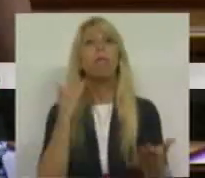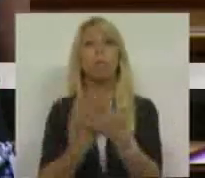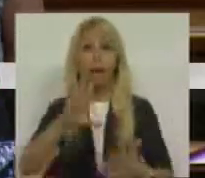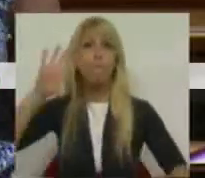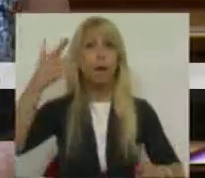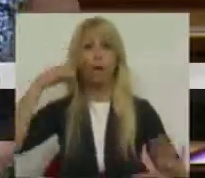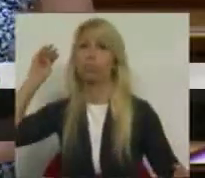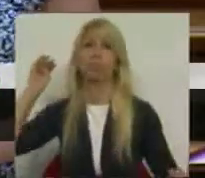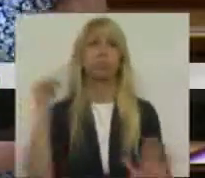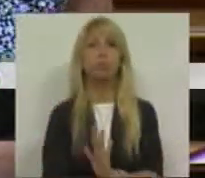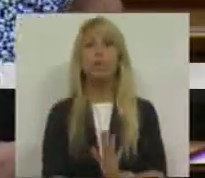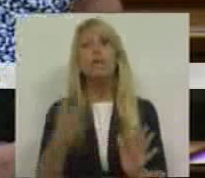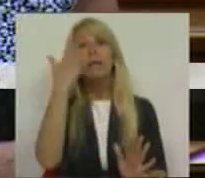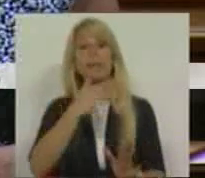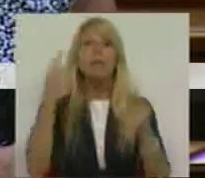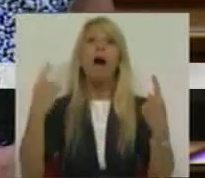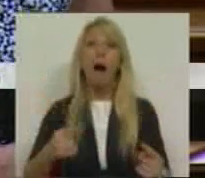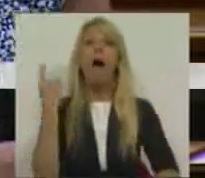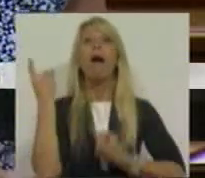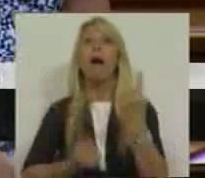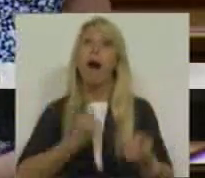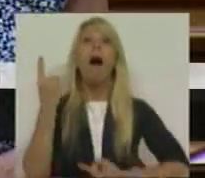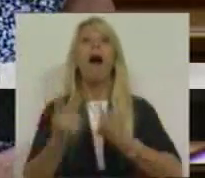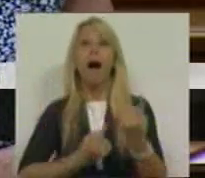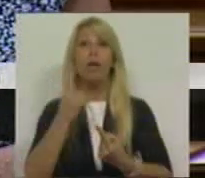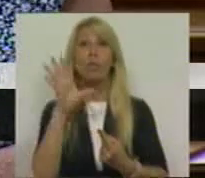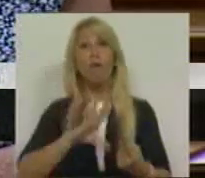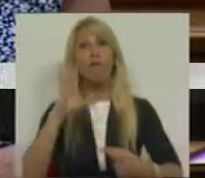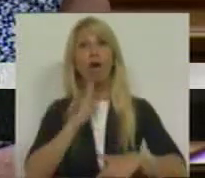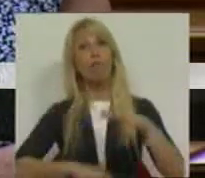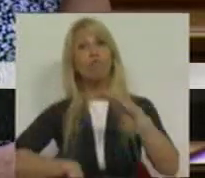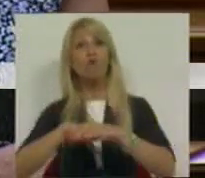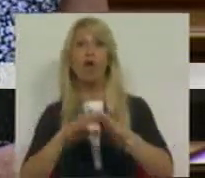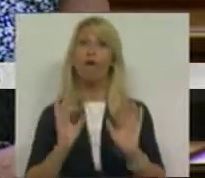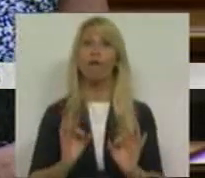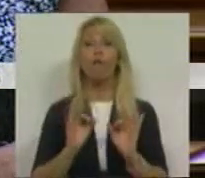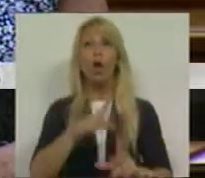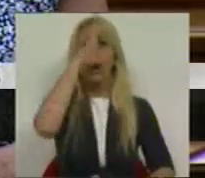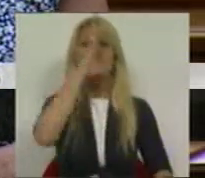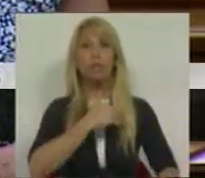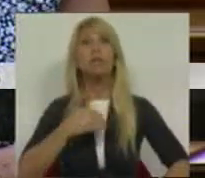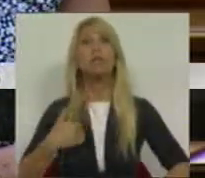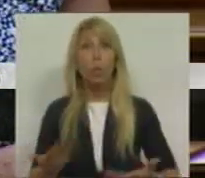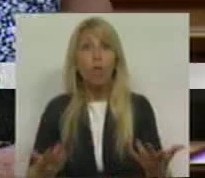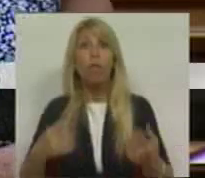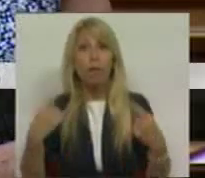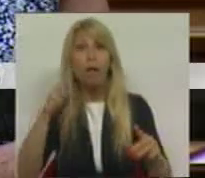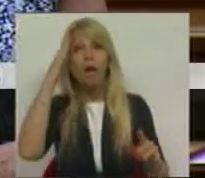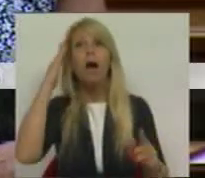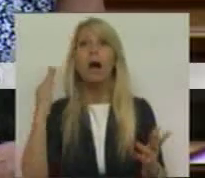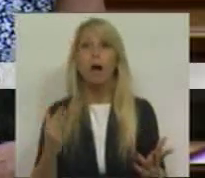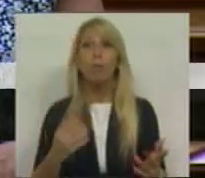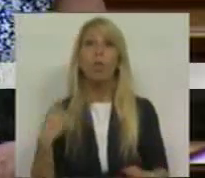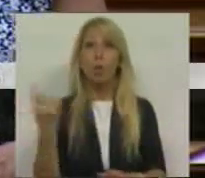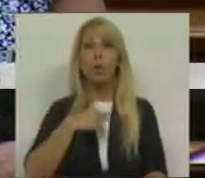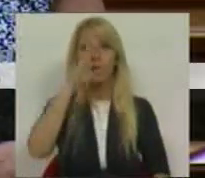há algum remédio como Ministro da Saúde. Porque, na verdade, Sr. Ministro, o que nós sabemos hoje é que este Governo é